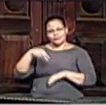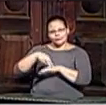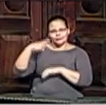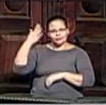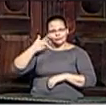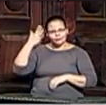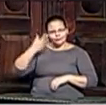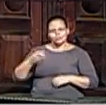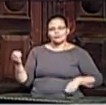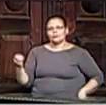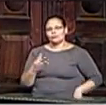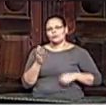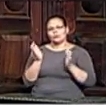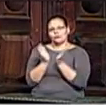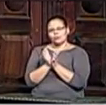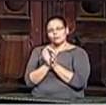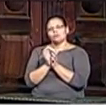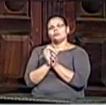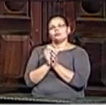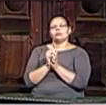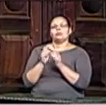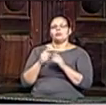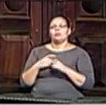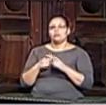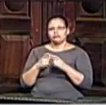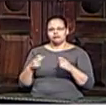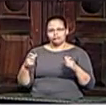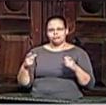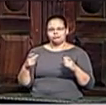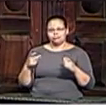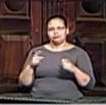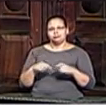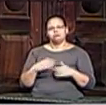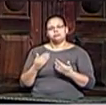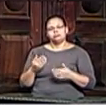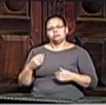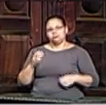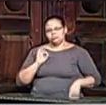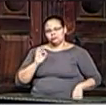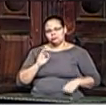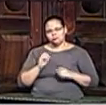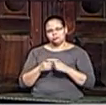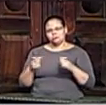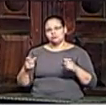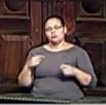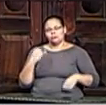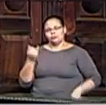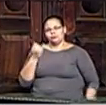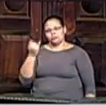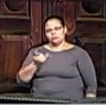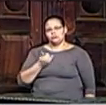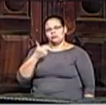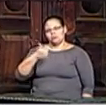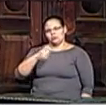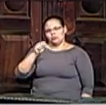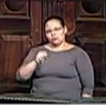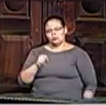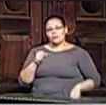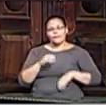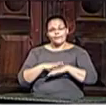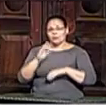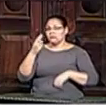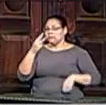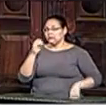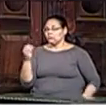pudesse agora nessa nova turma aumentar o número de efetivo. E foi importante, o 18º recebeu mais 30